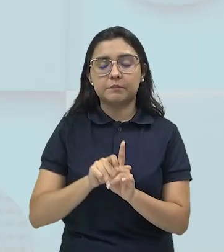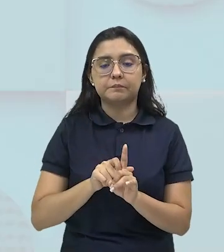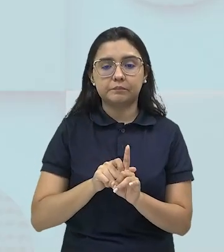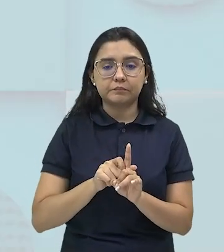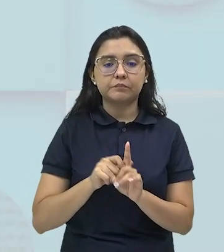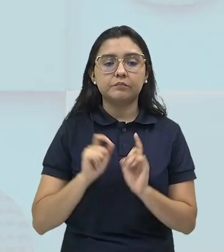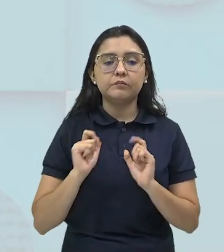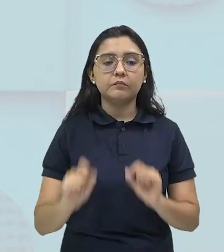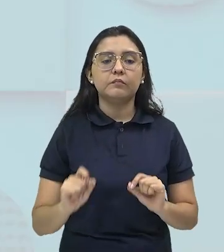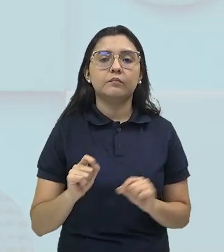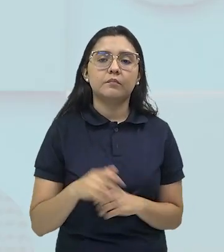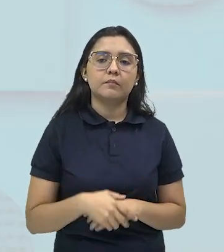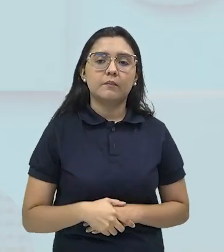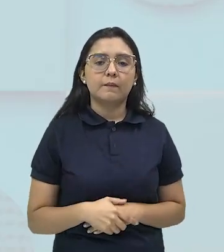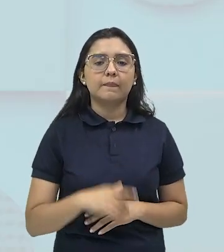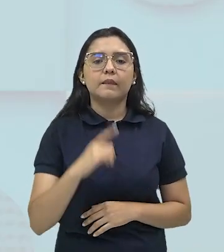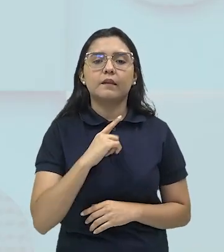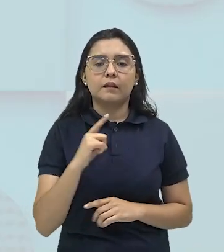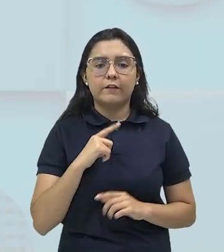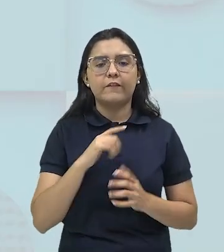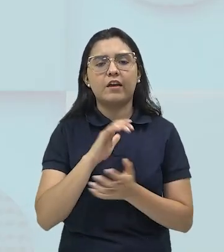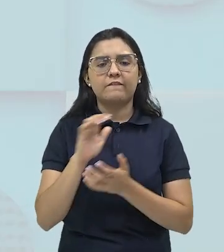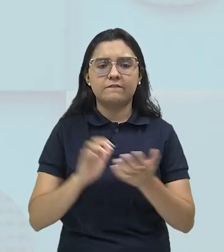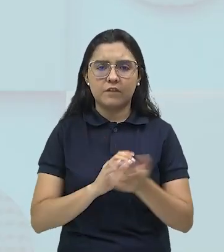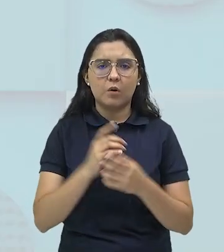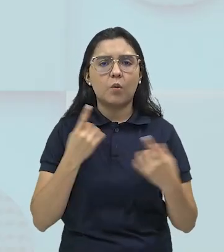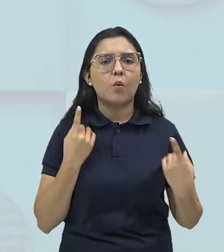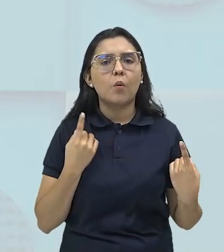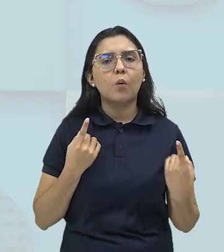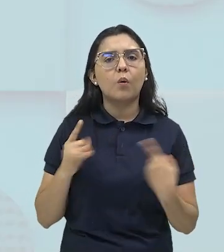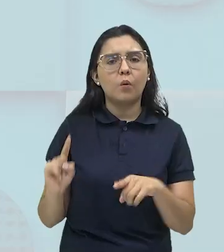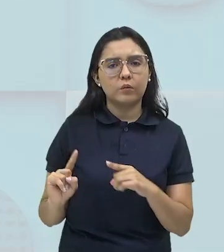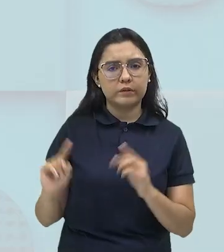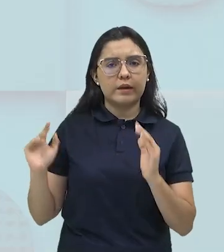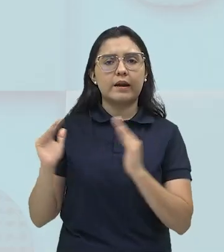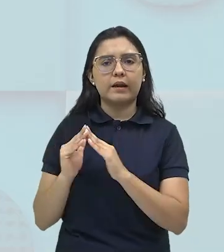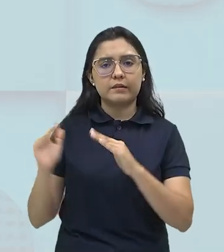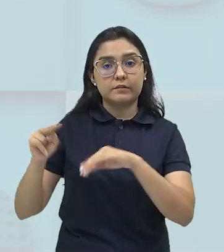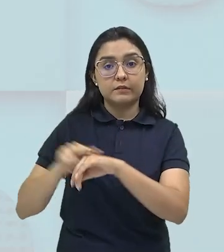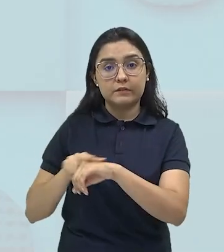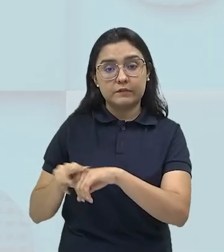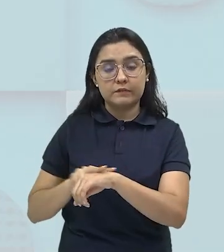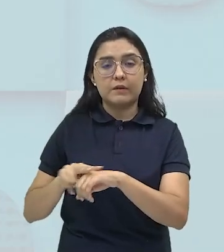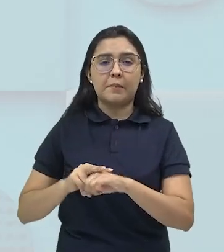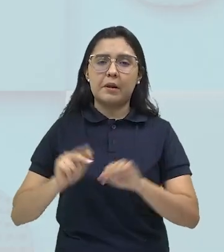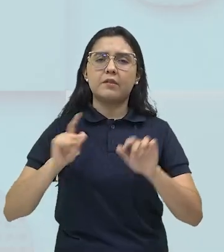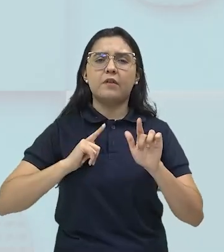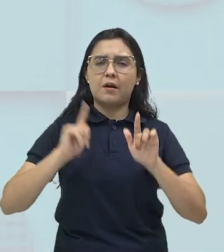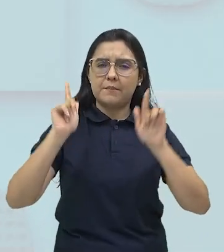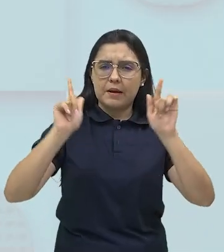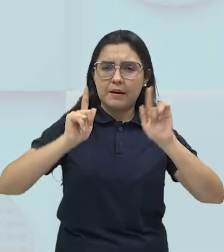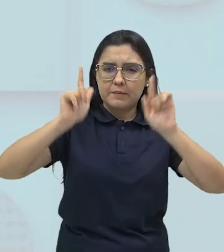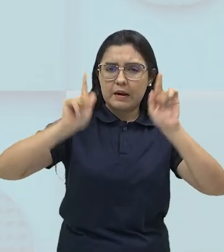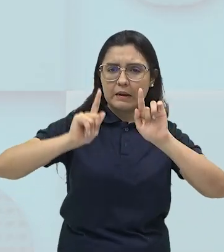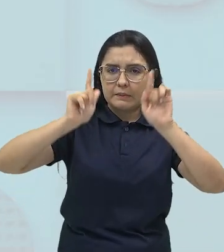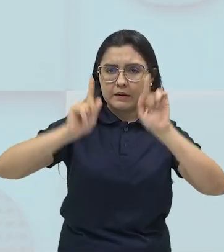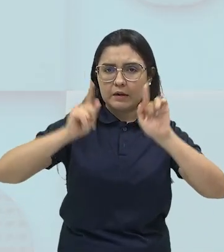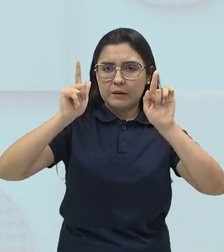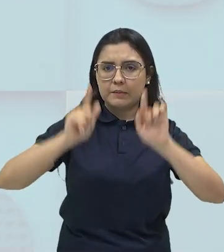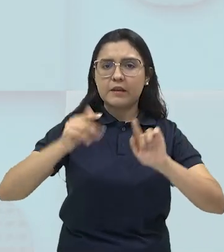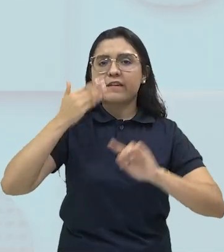vai fazer revolta contra a casa, né? Eles vão protestar em frente a essa